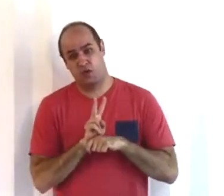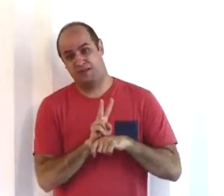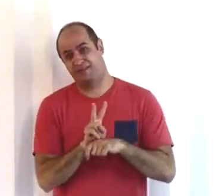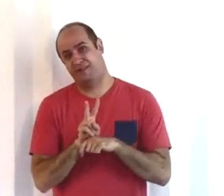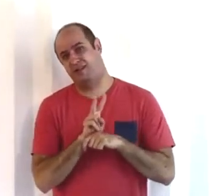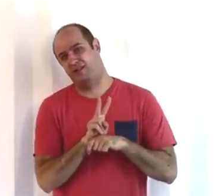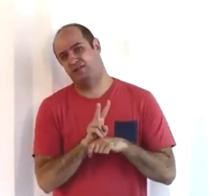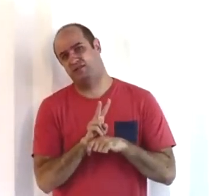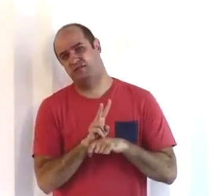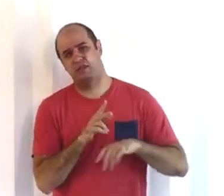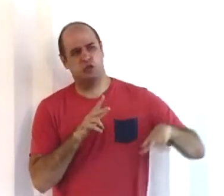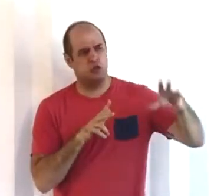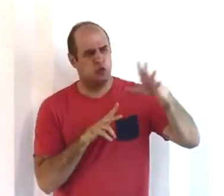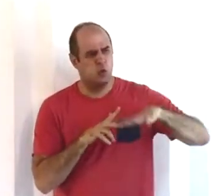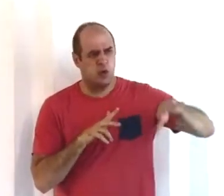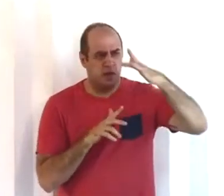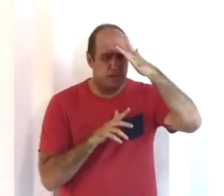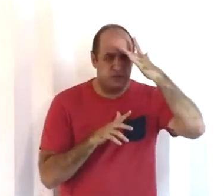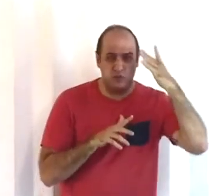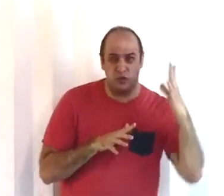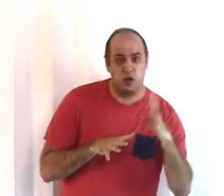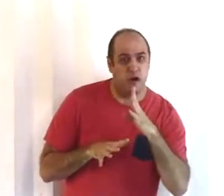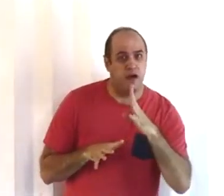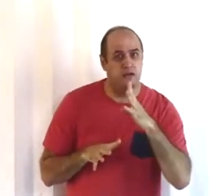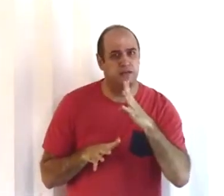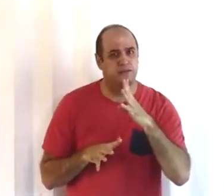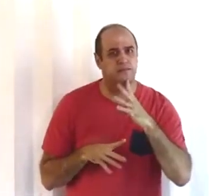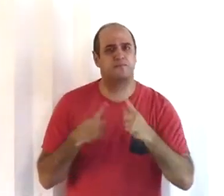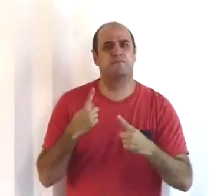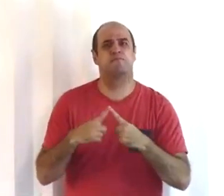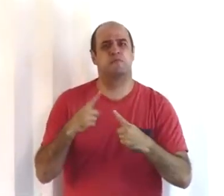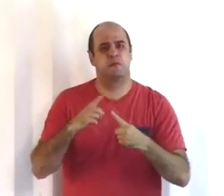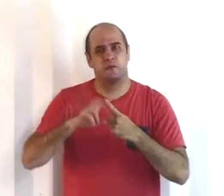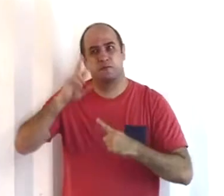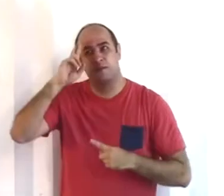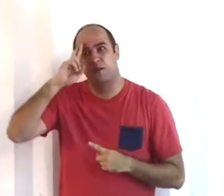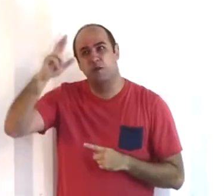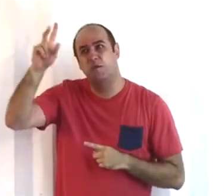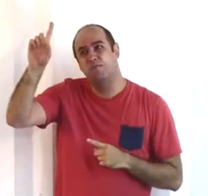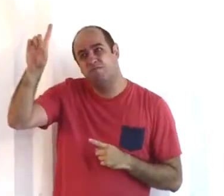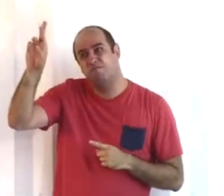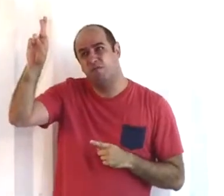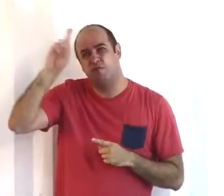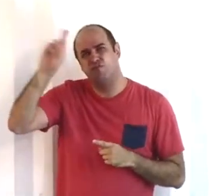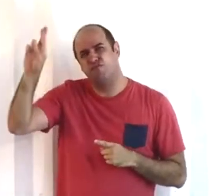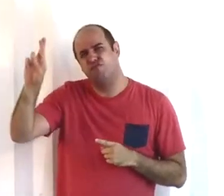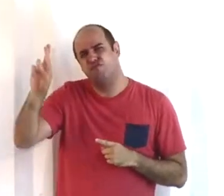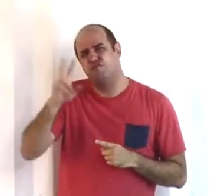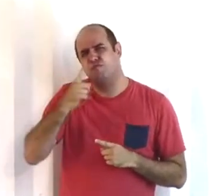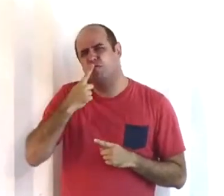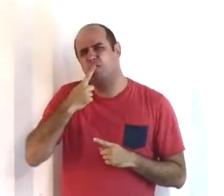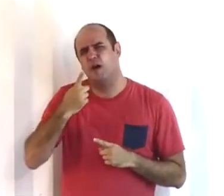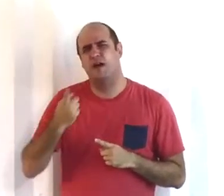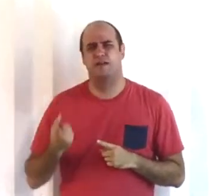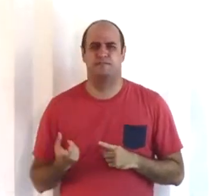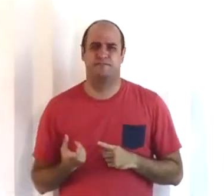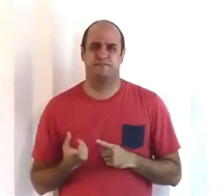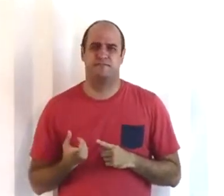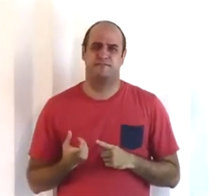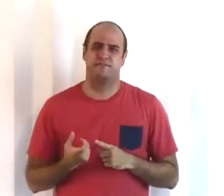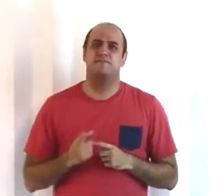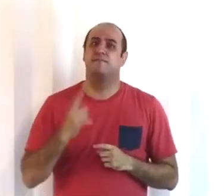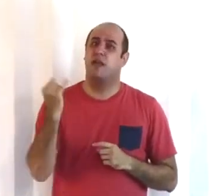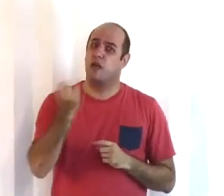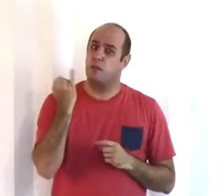de todos os homens, porque perto está o Senhor, não andeis ansiosos. Então essa é uma linha importante para